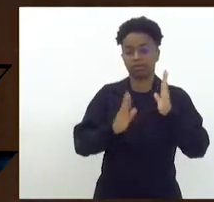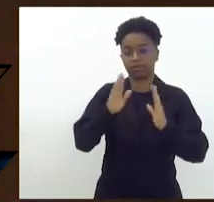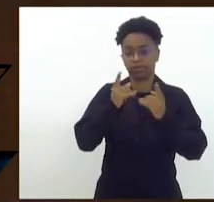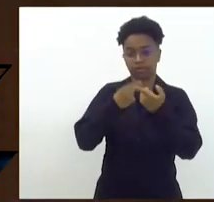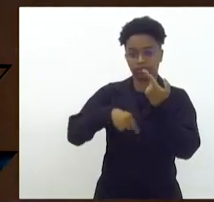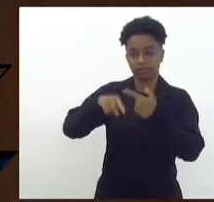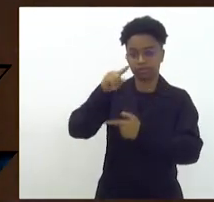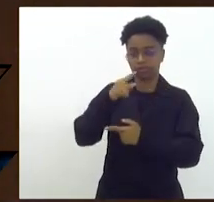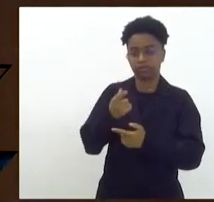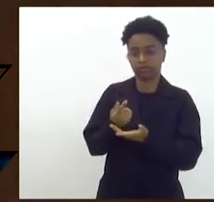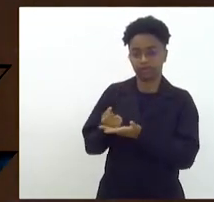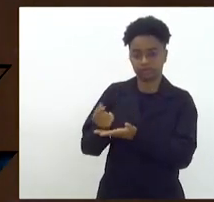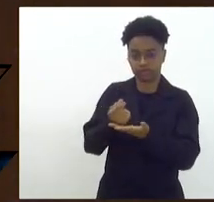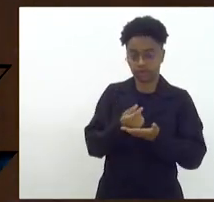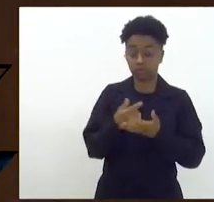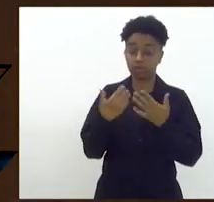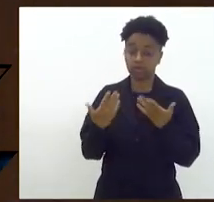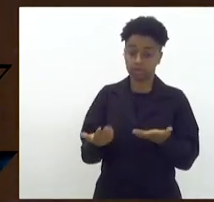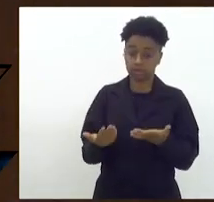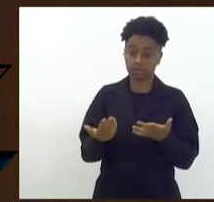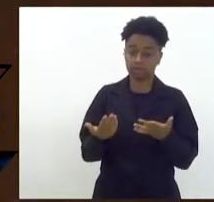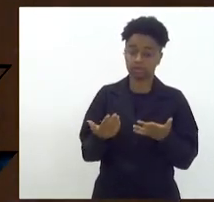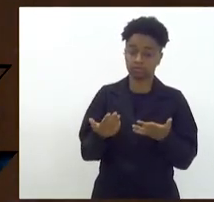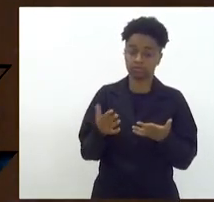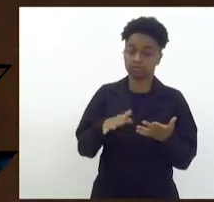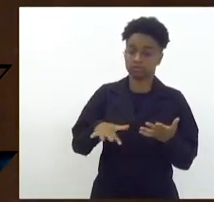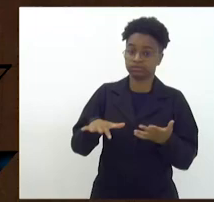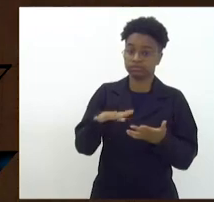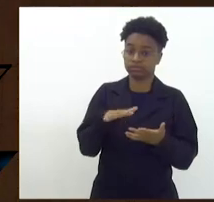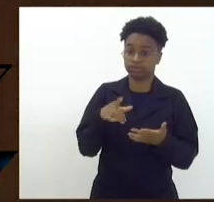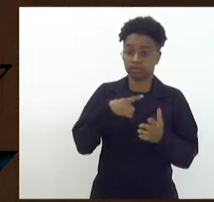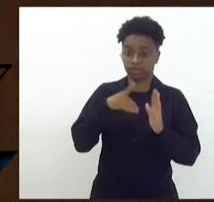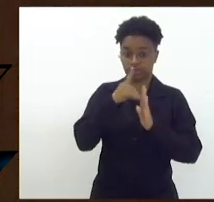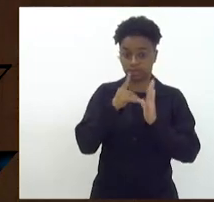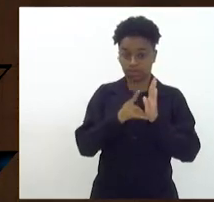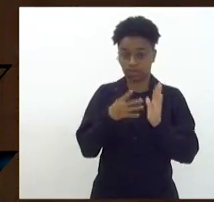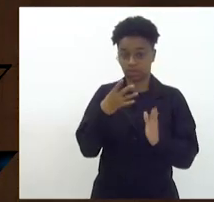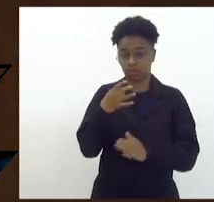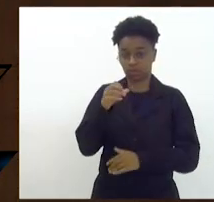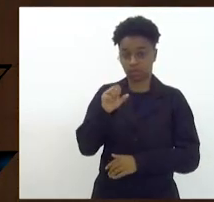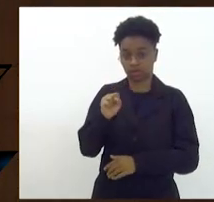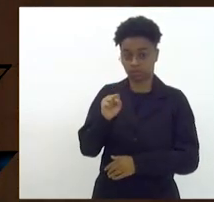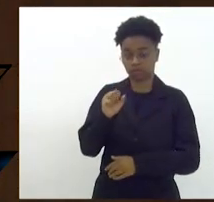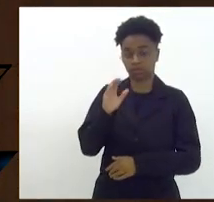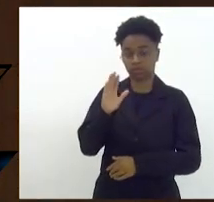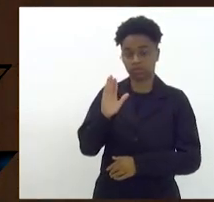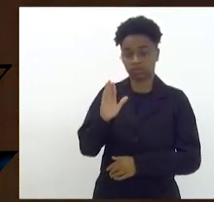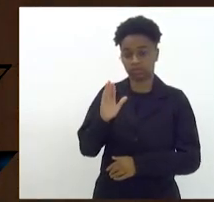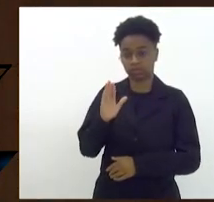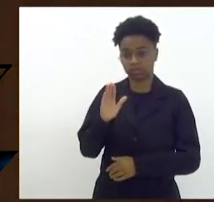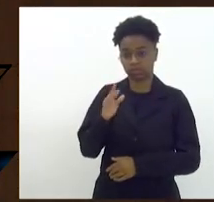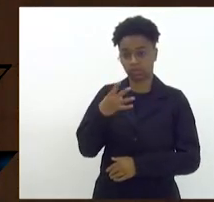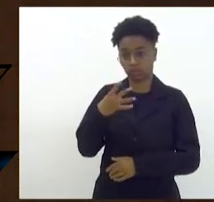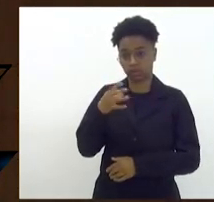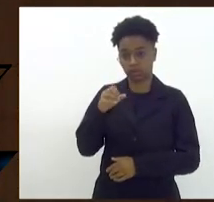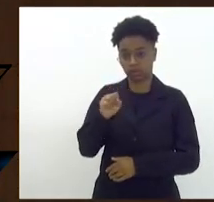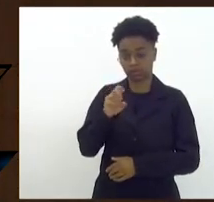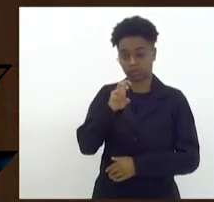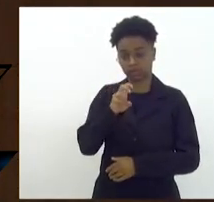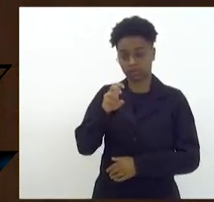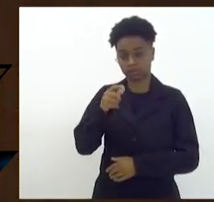fiscal e nesse sentido embora o decreto 48 de 521 48